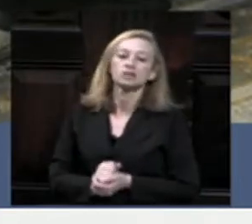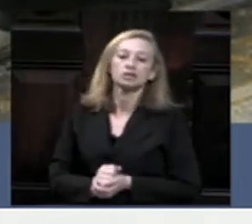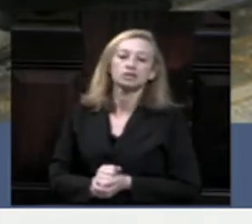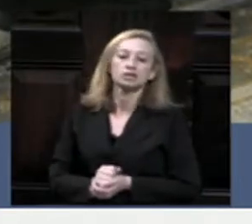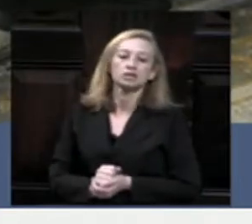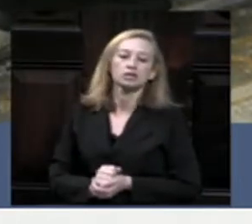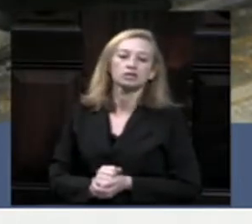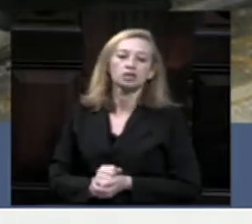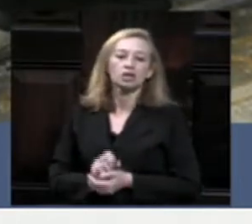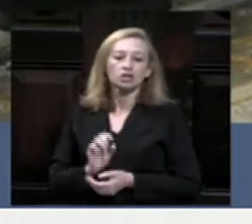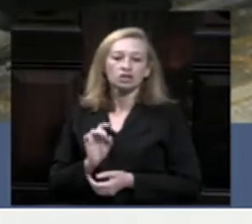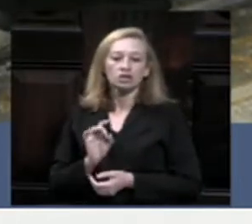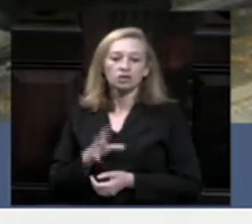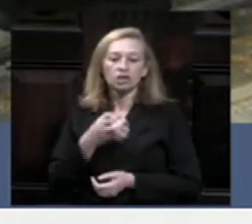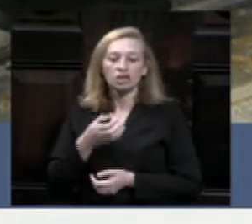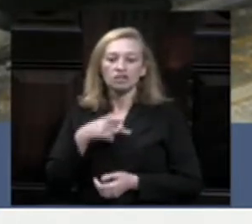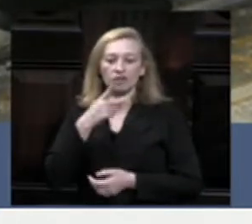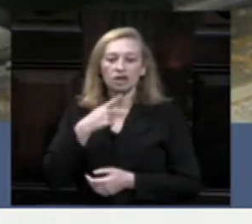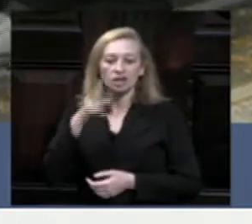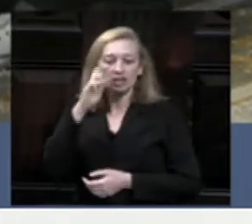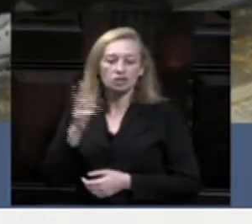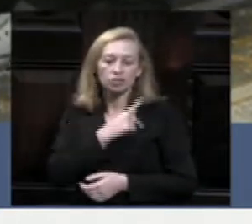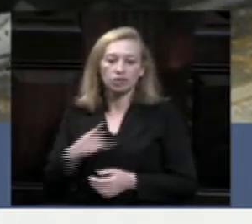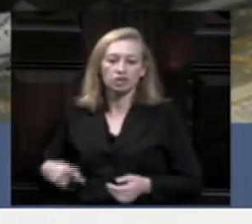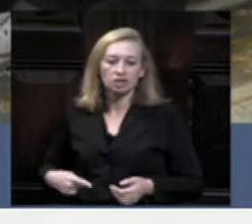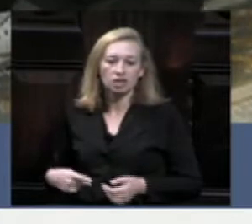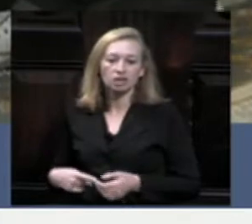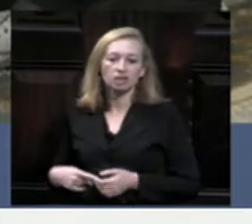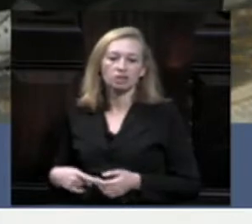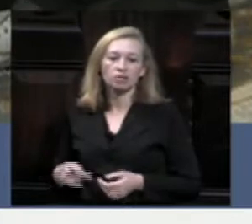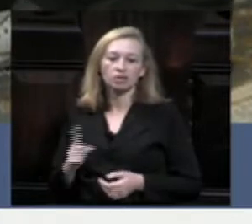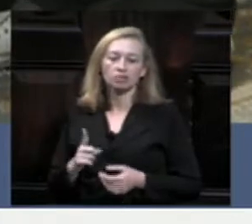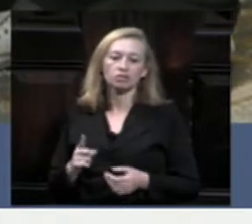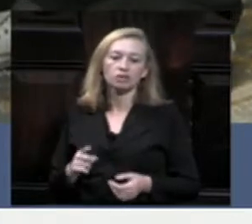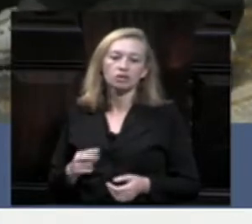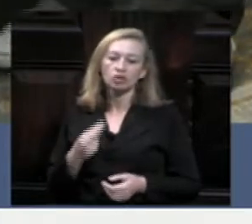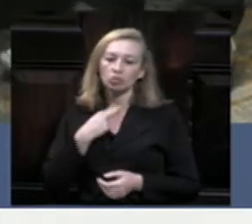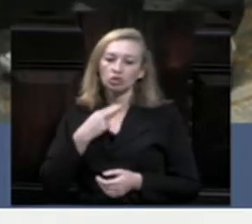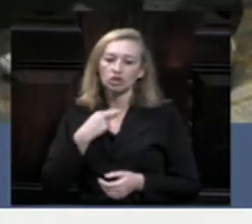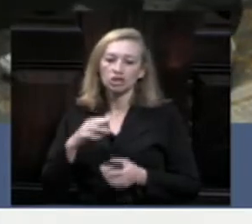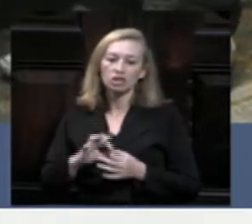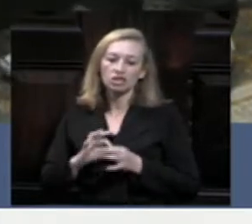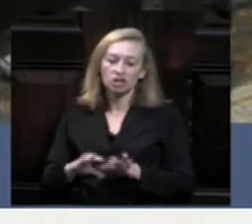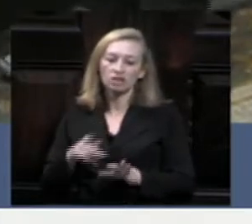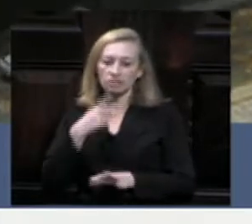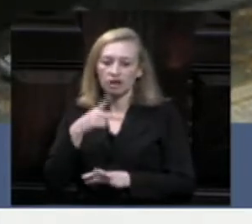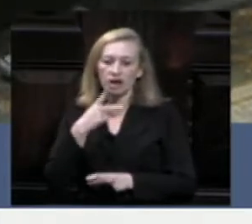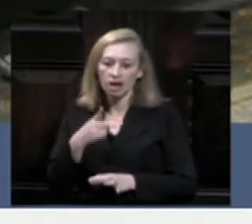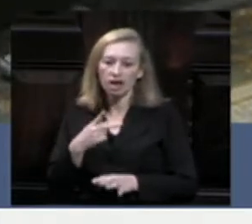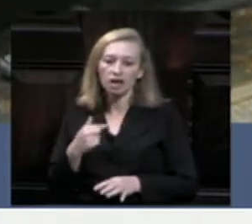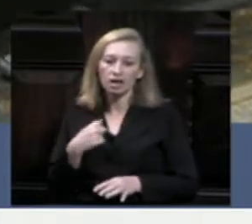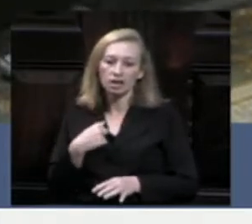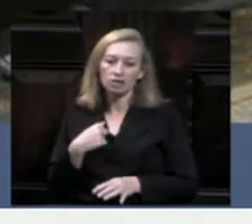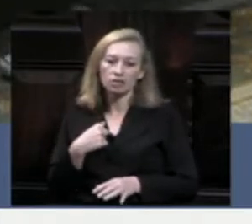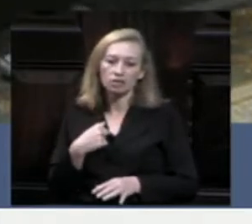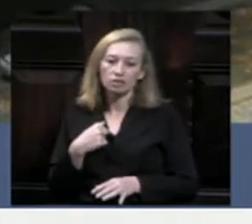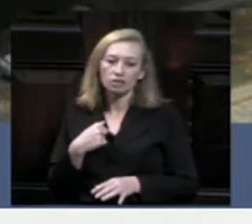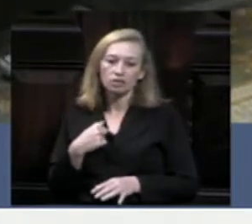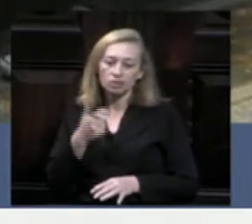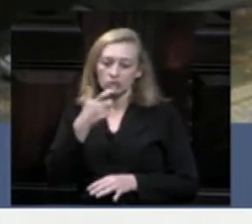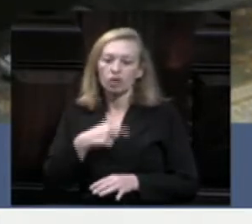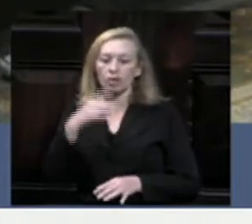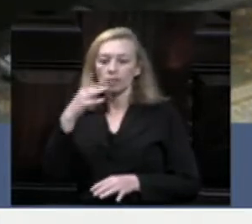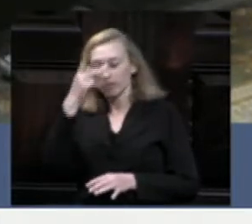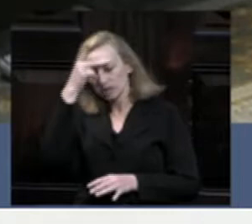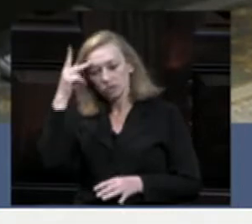apenas isso, presidente, para não alongar, mas não podia deixar de falar como professor também do FRJ e como uma pessoa que